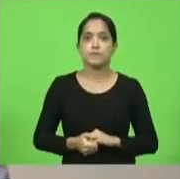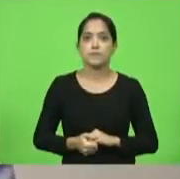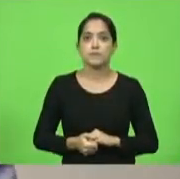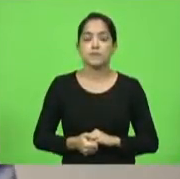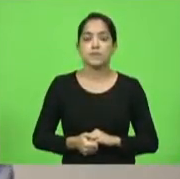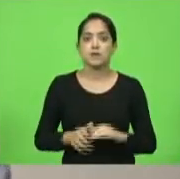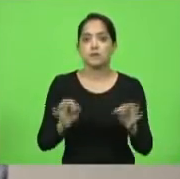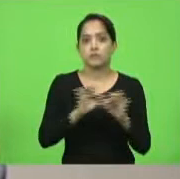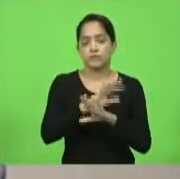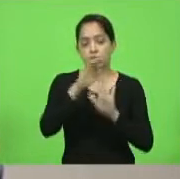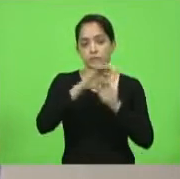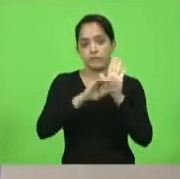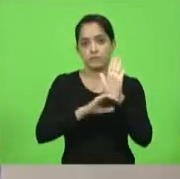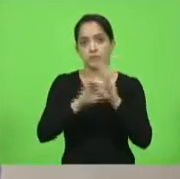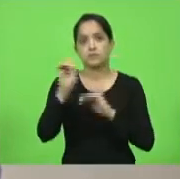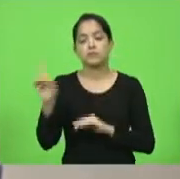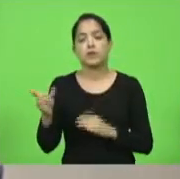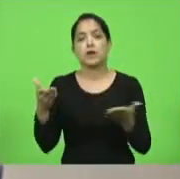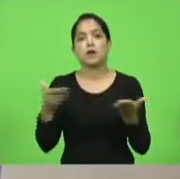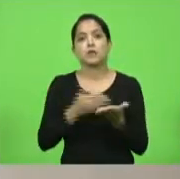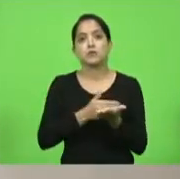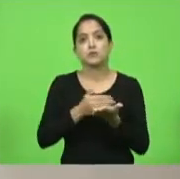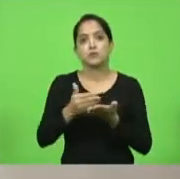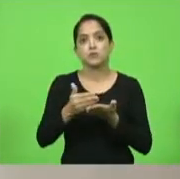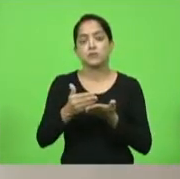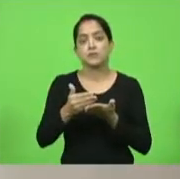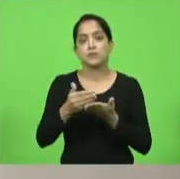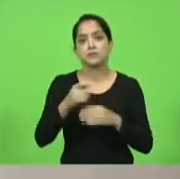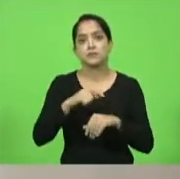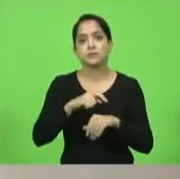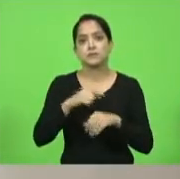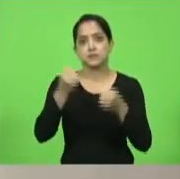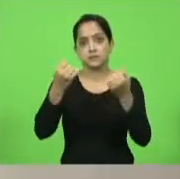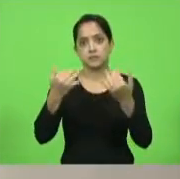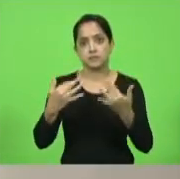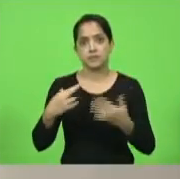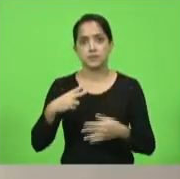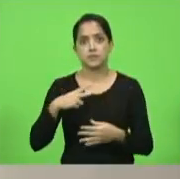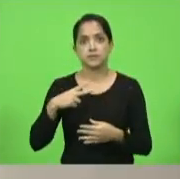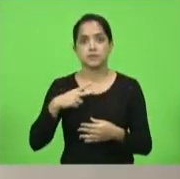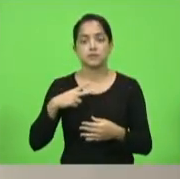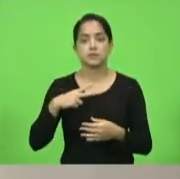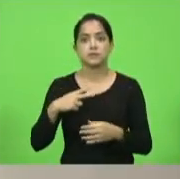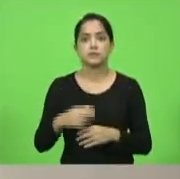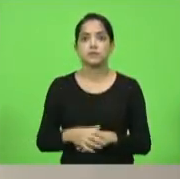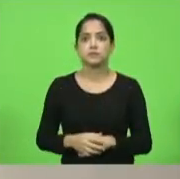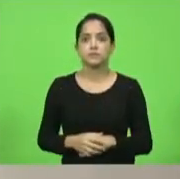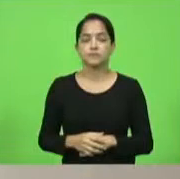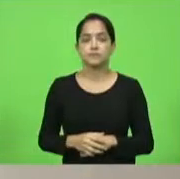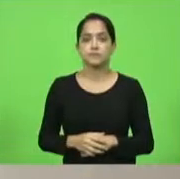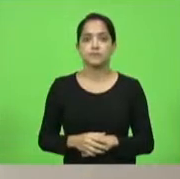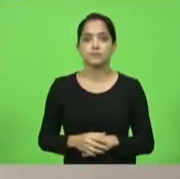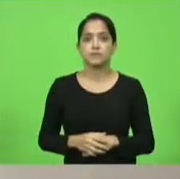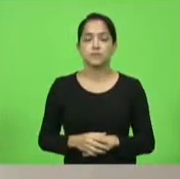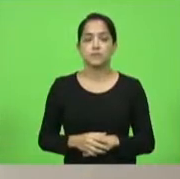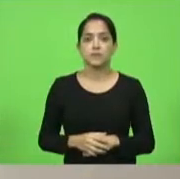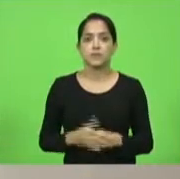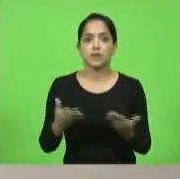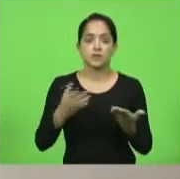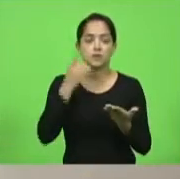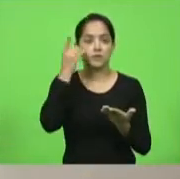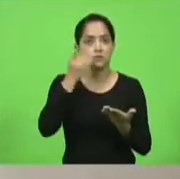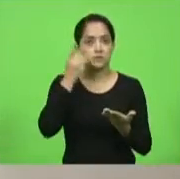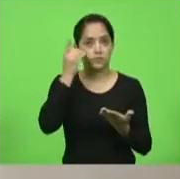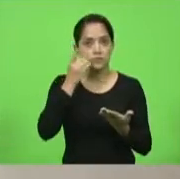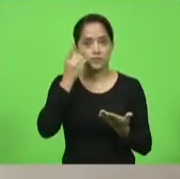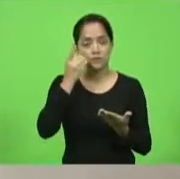Fim da ordem do dia, passamos às explicações pessoais. Fará uso da palavra, pelo tempo de